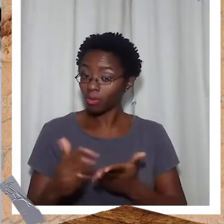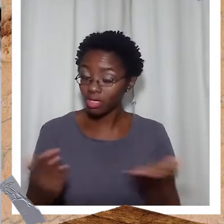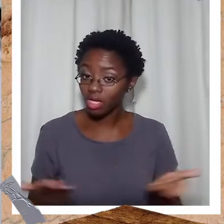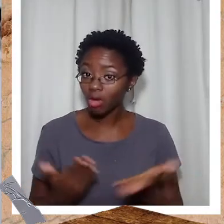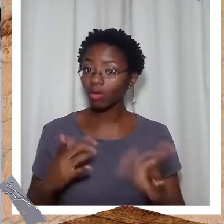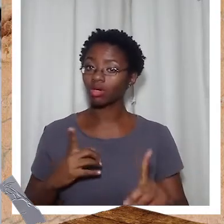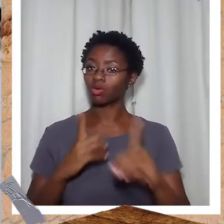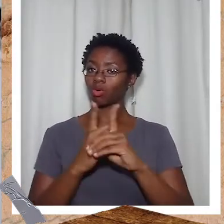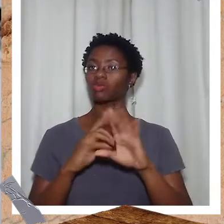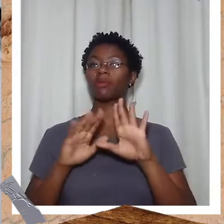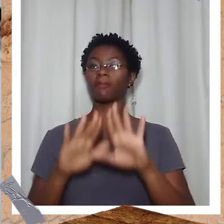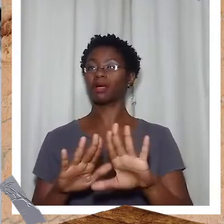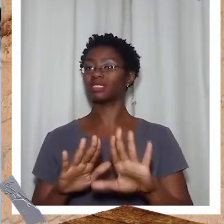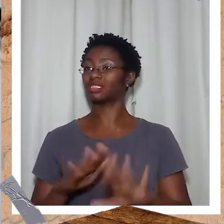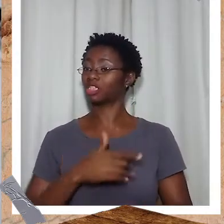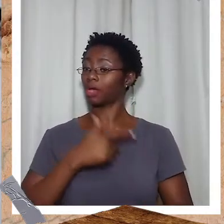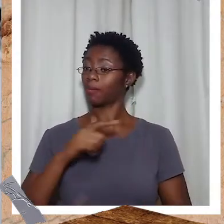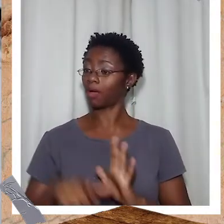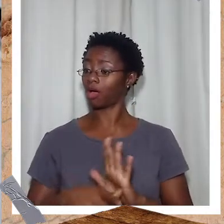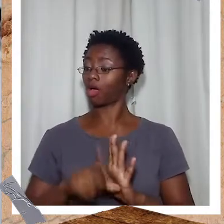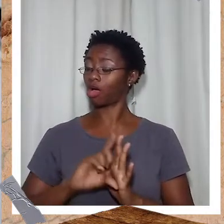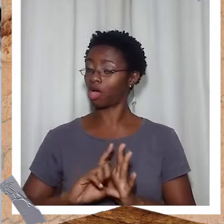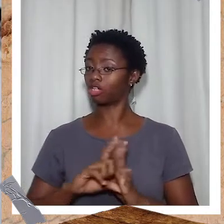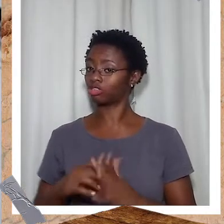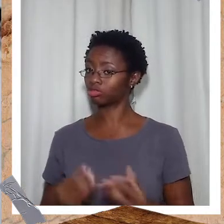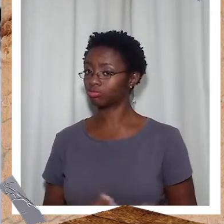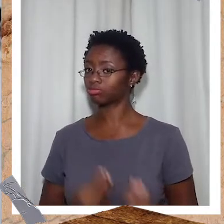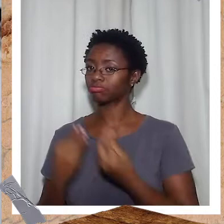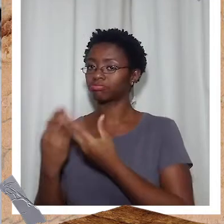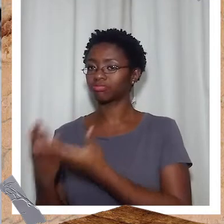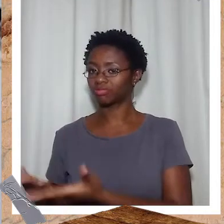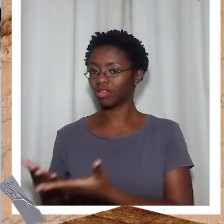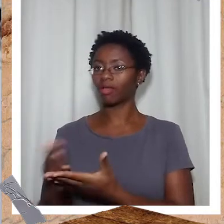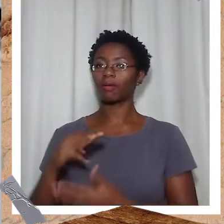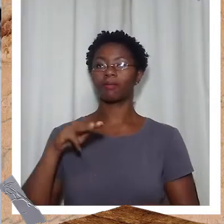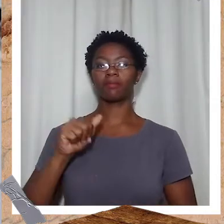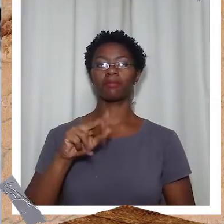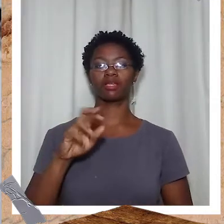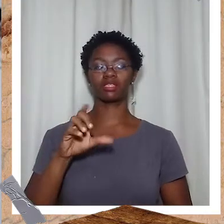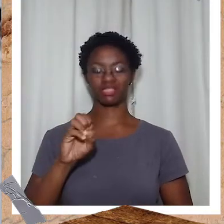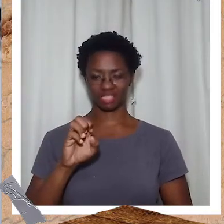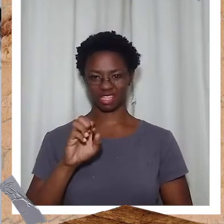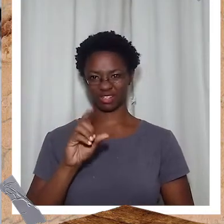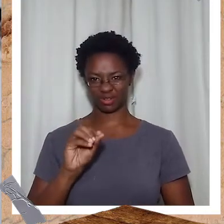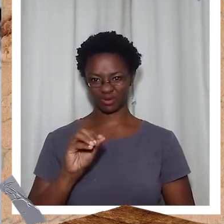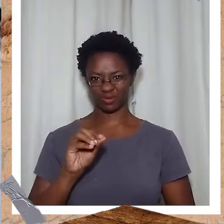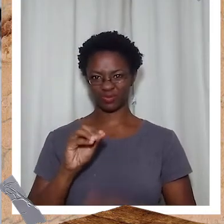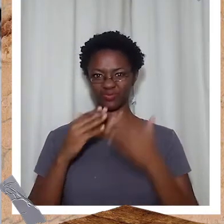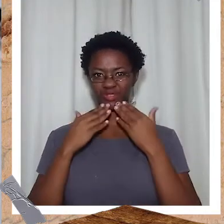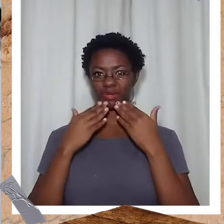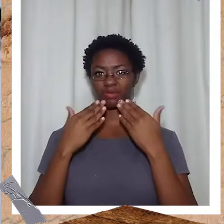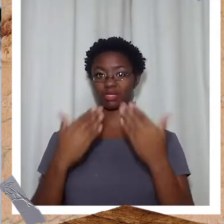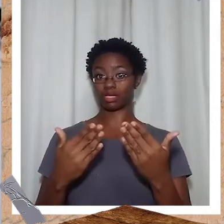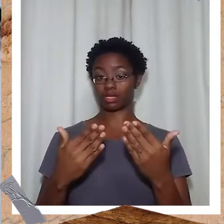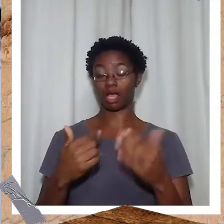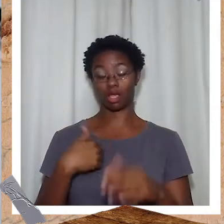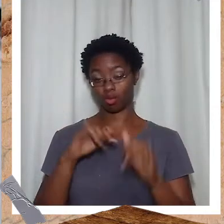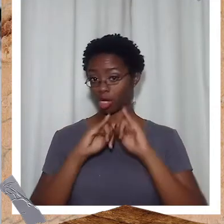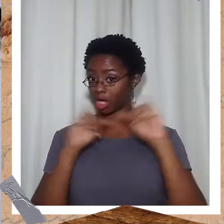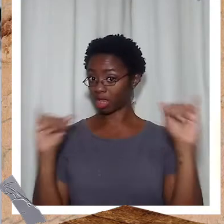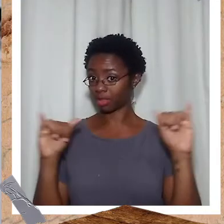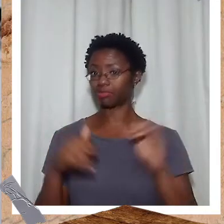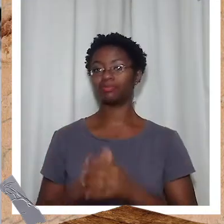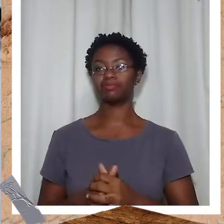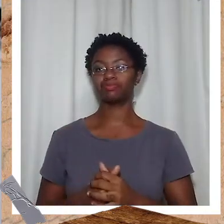infinito. Mas antes de passar a palavra para o Marcelo e apresentá-lo devidamente, eu tenho um recado aqui para vocês.